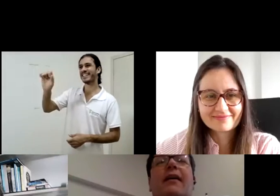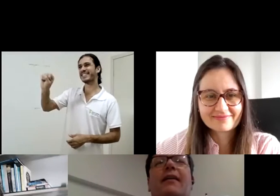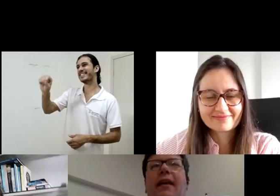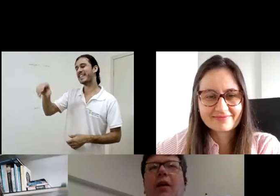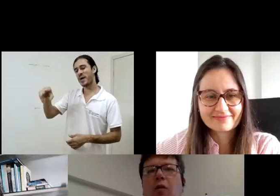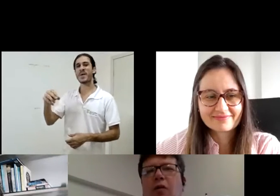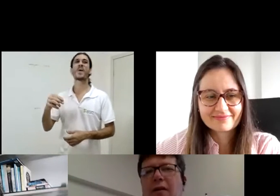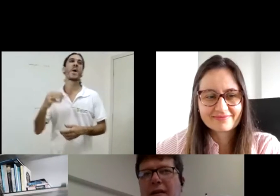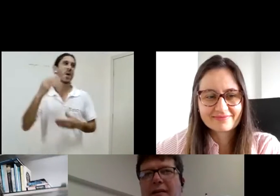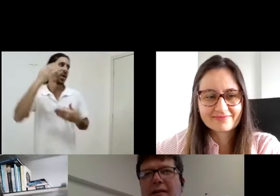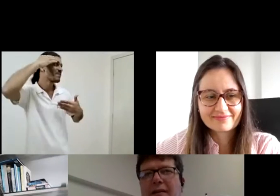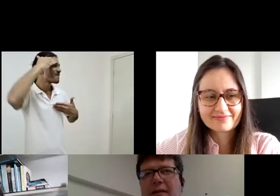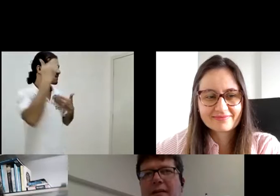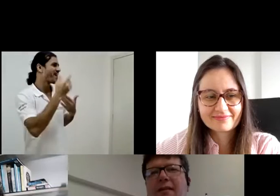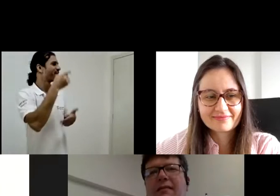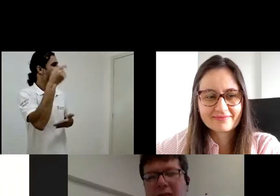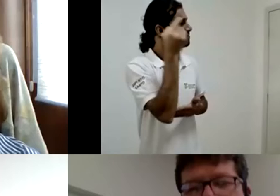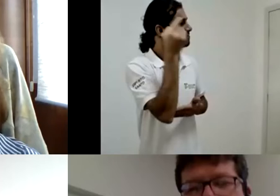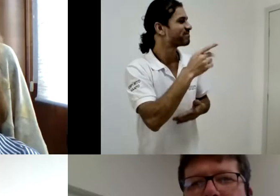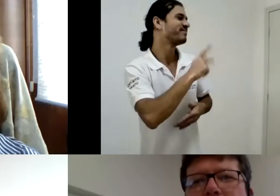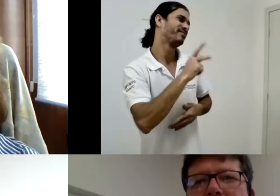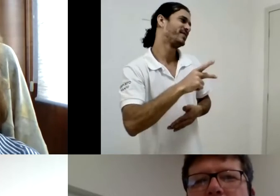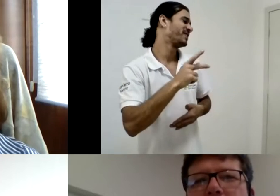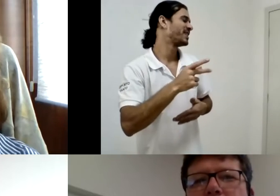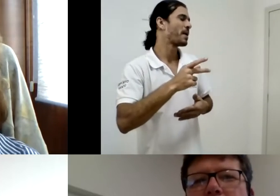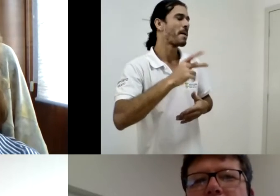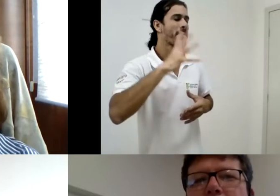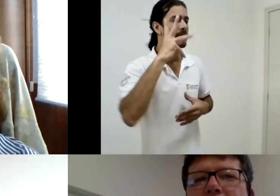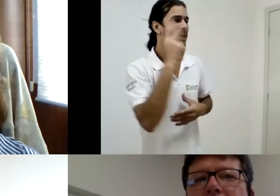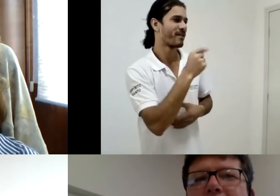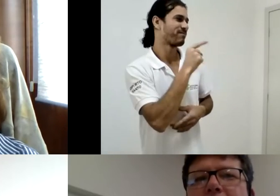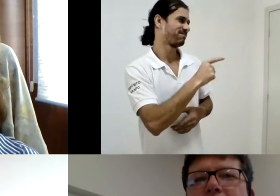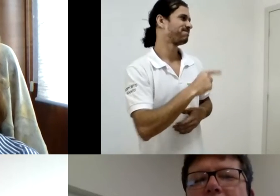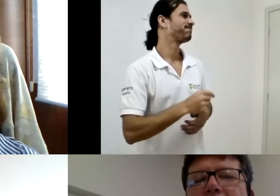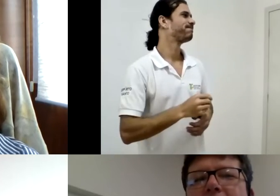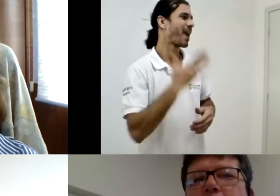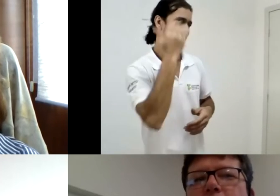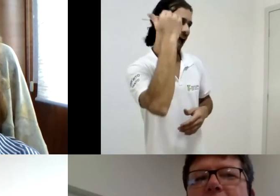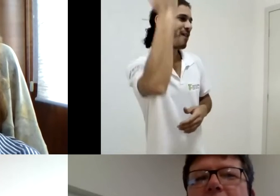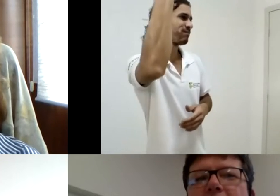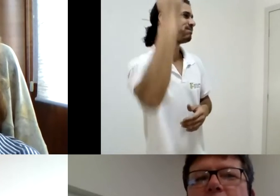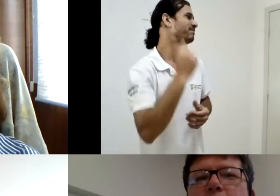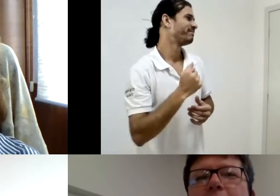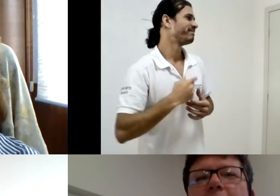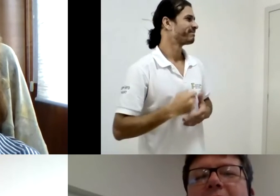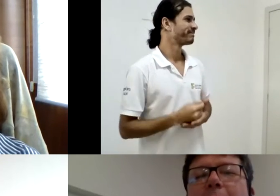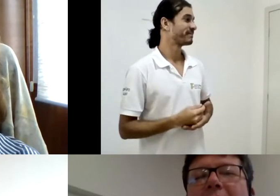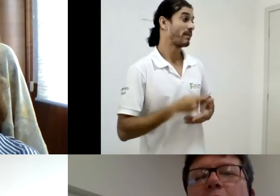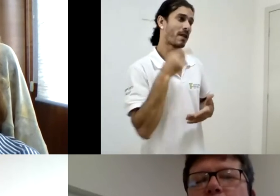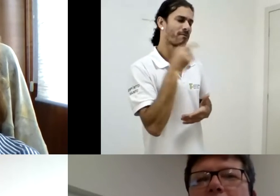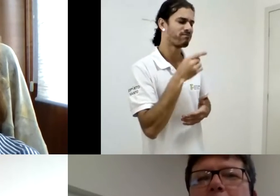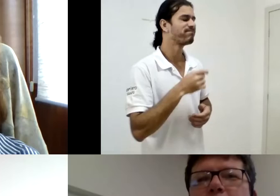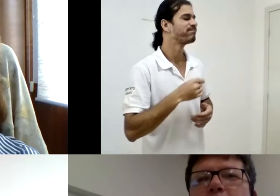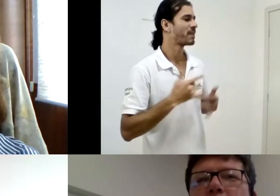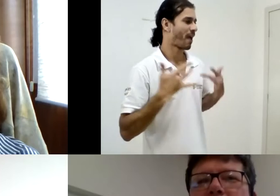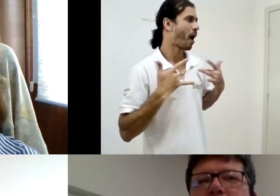entregou. Nossa, que ótimo. Parabéns mesmo. Você merece esse pouco descanso. Mas ainda bem